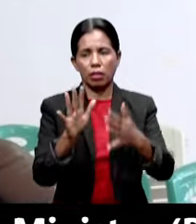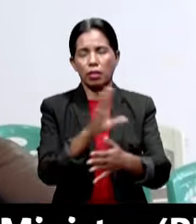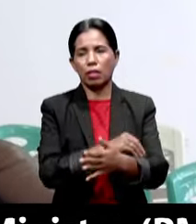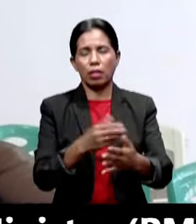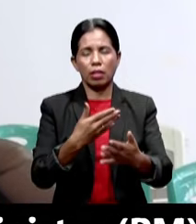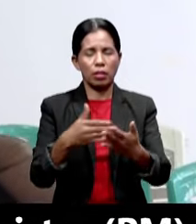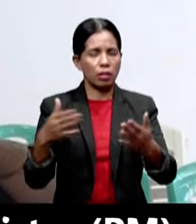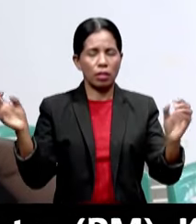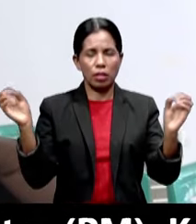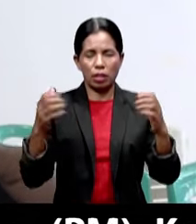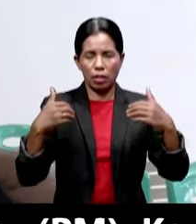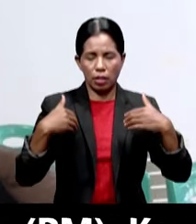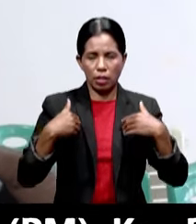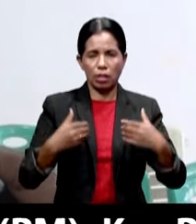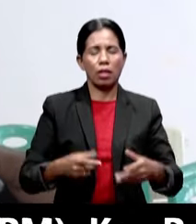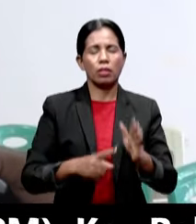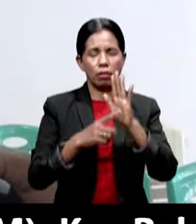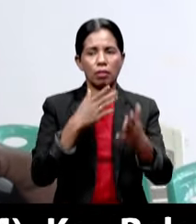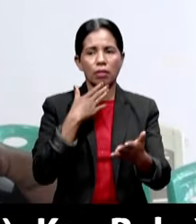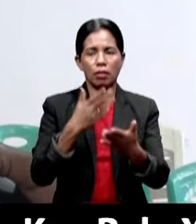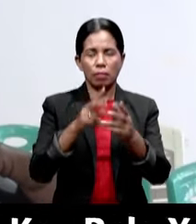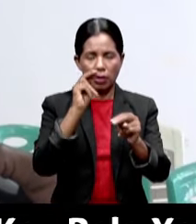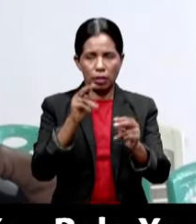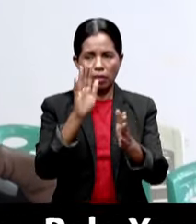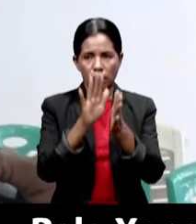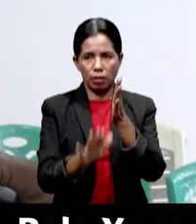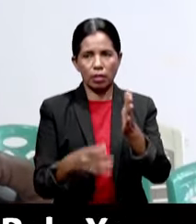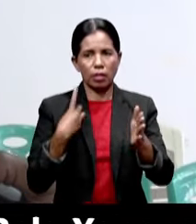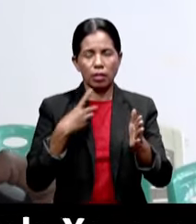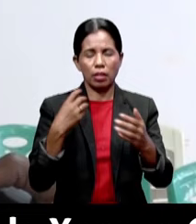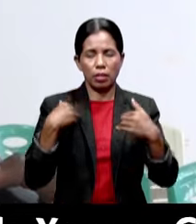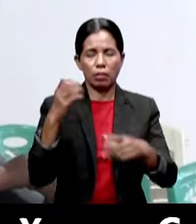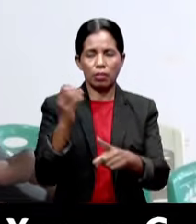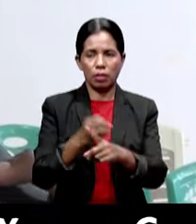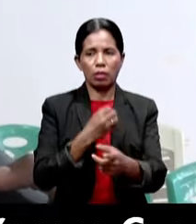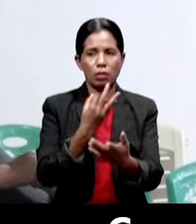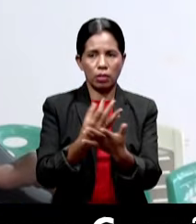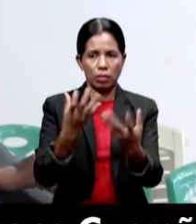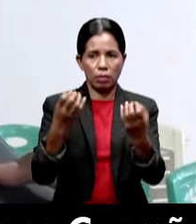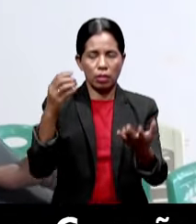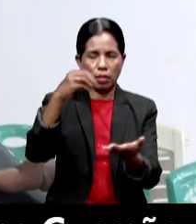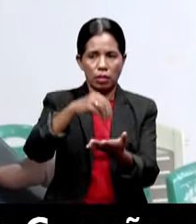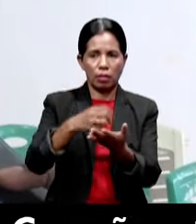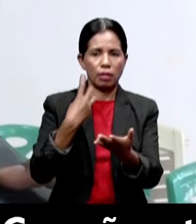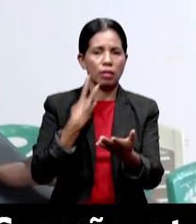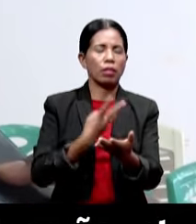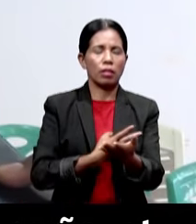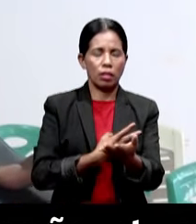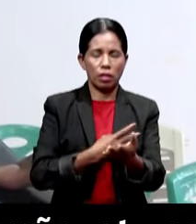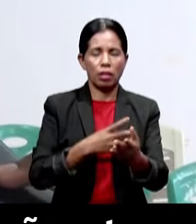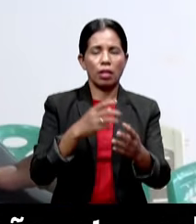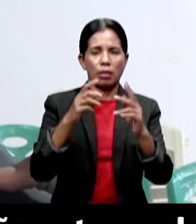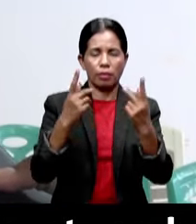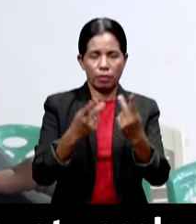na beca ladung ia produtividade, precisa ten hal minus para ita iho oportunidade o asambarak na beca ita bele investe ba itinera setor sira na beca ita